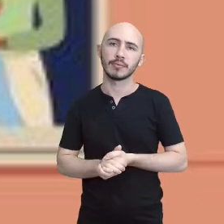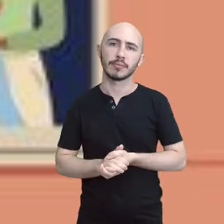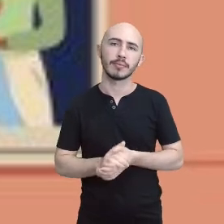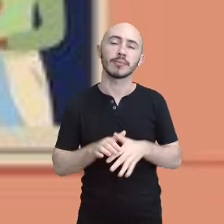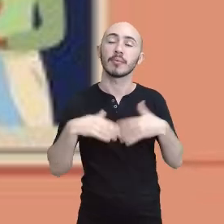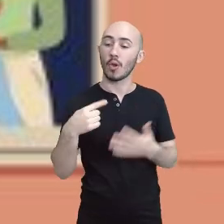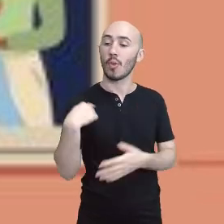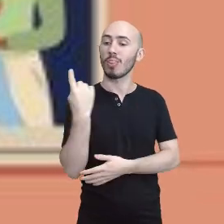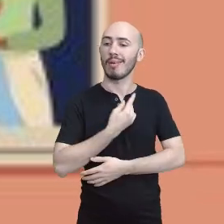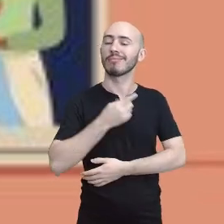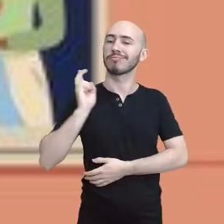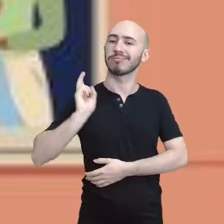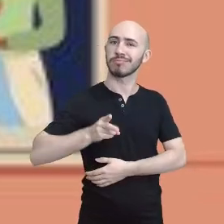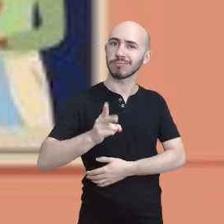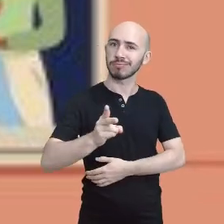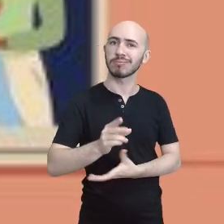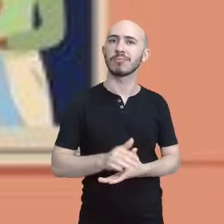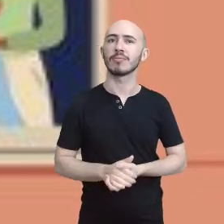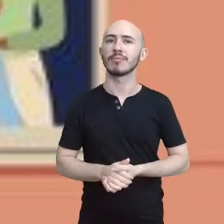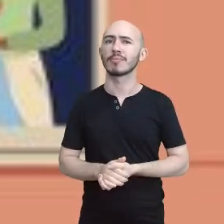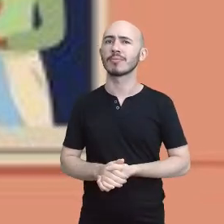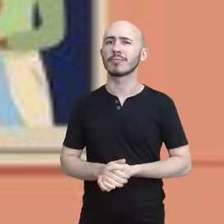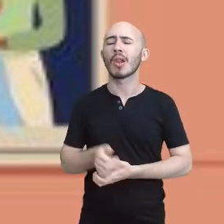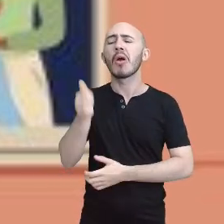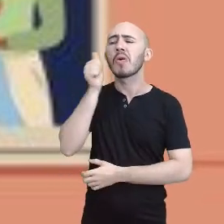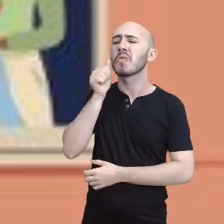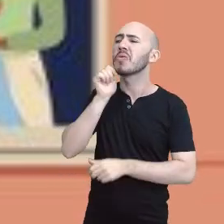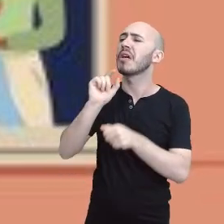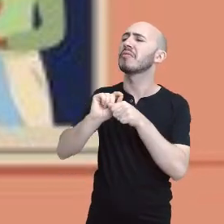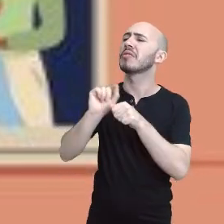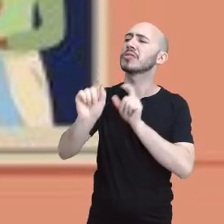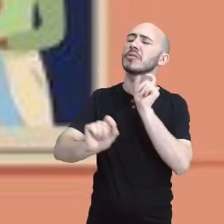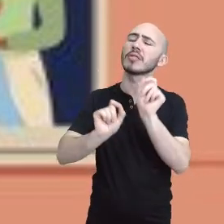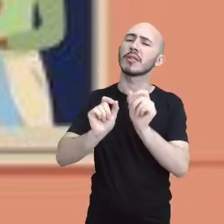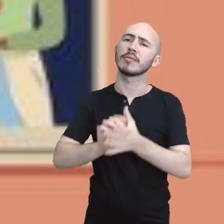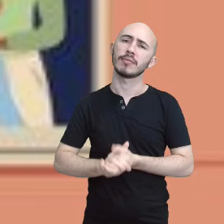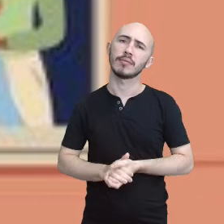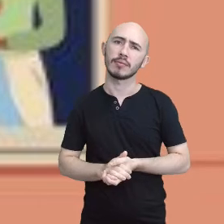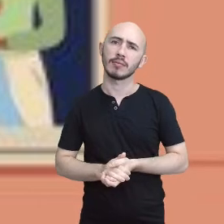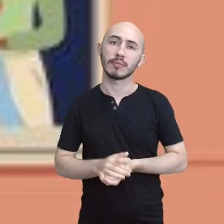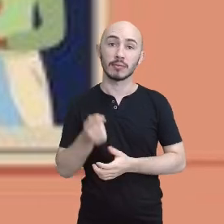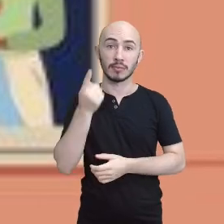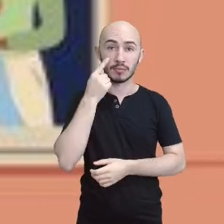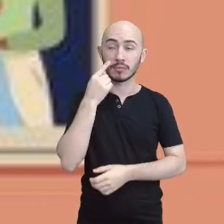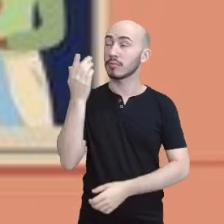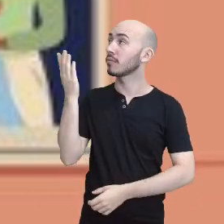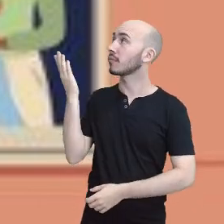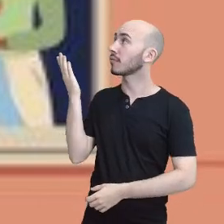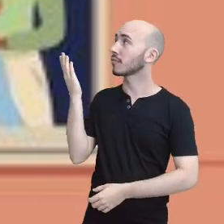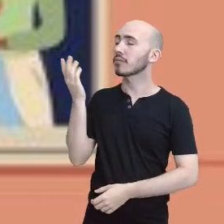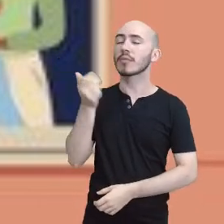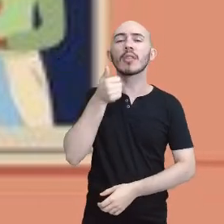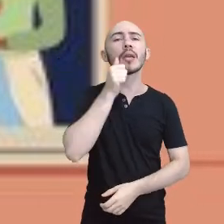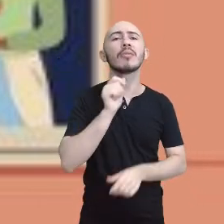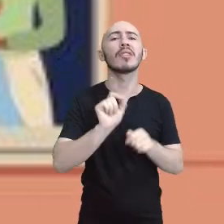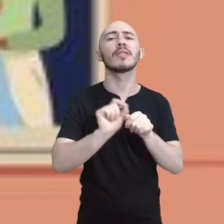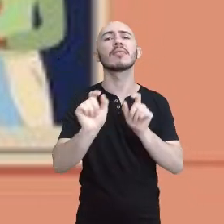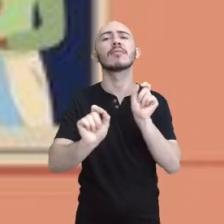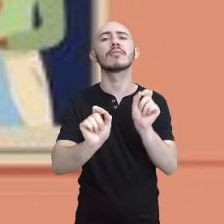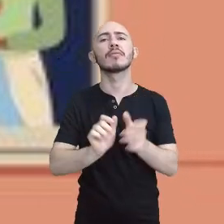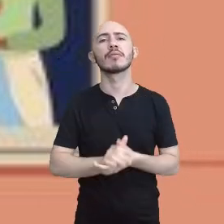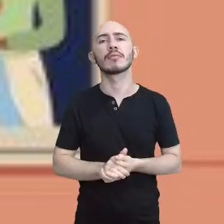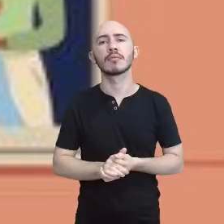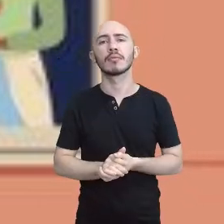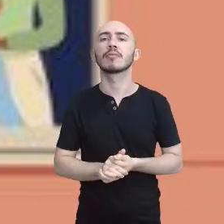aí a gente vai levando aqui, ó. O que é que essa moça está fazendo, pessoal? Presta atenção nas imagens. O que é que ela está fazendo? Ela